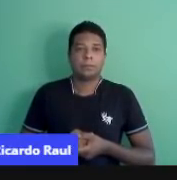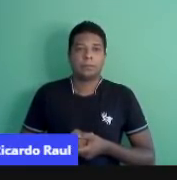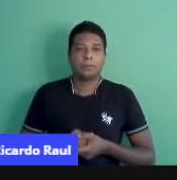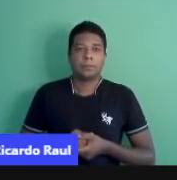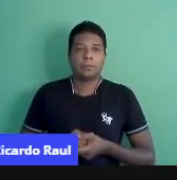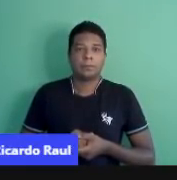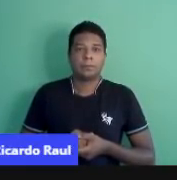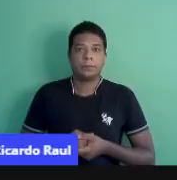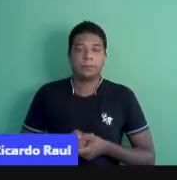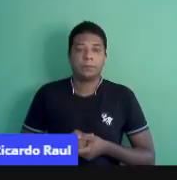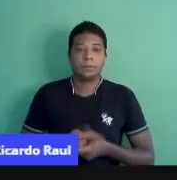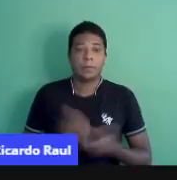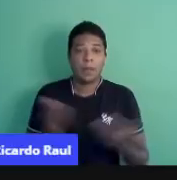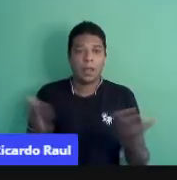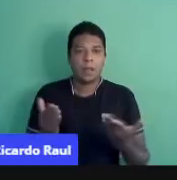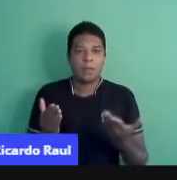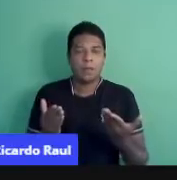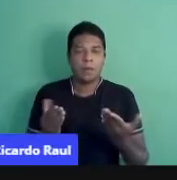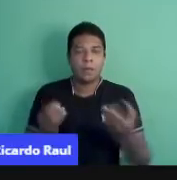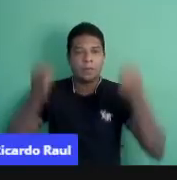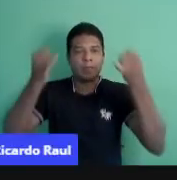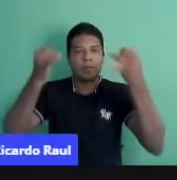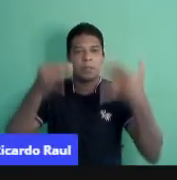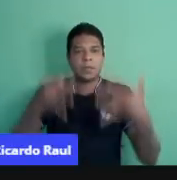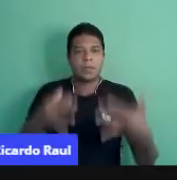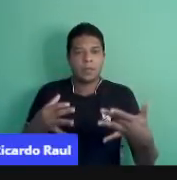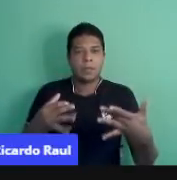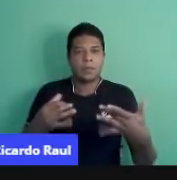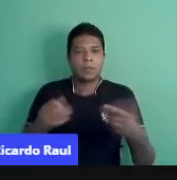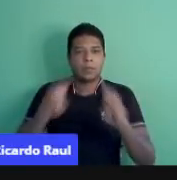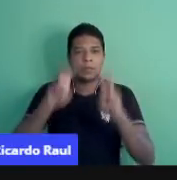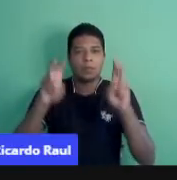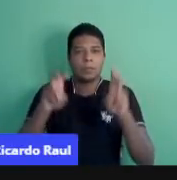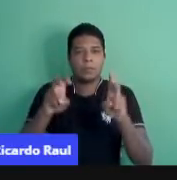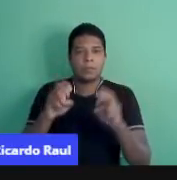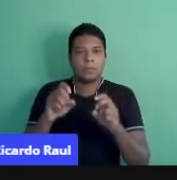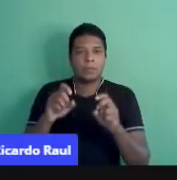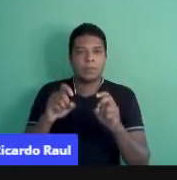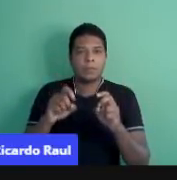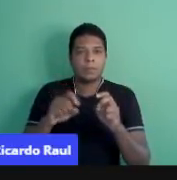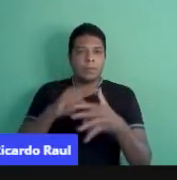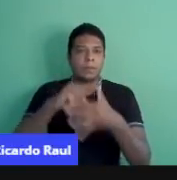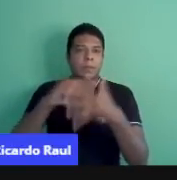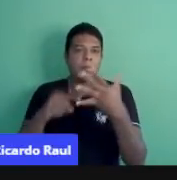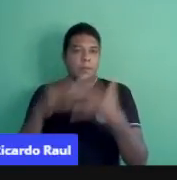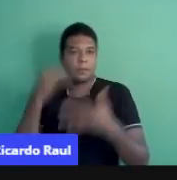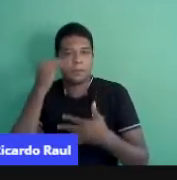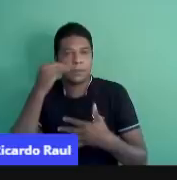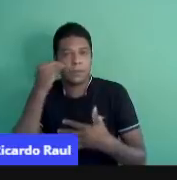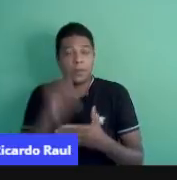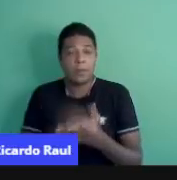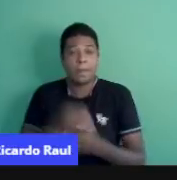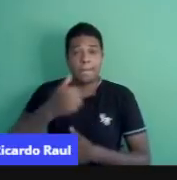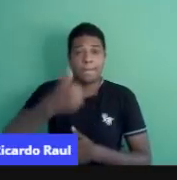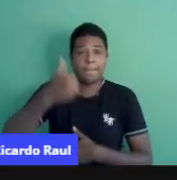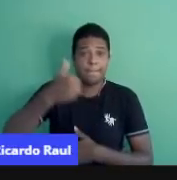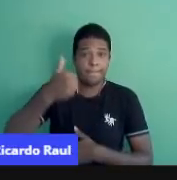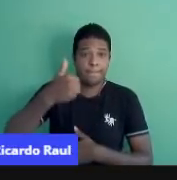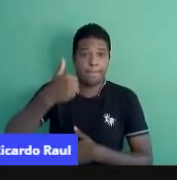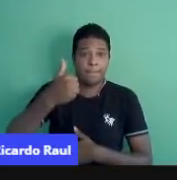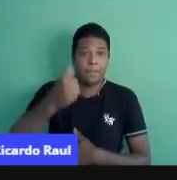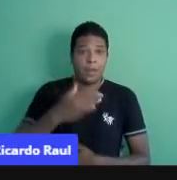Vamos falar um pouquinho sobre cada campo de experiência. O primeiro é o